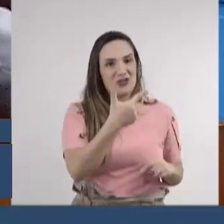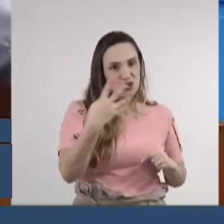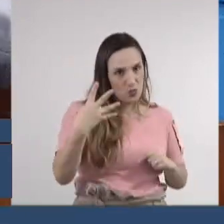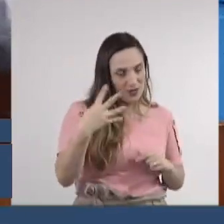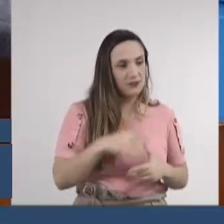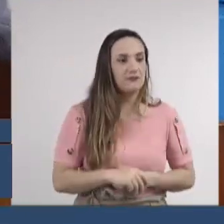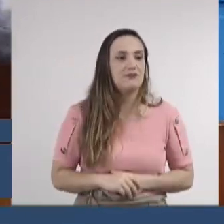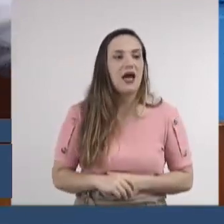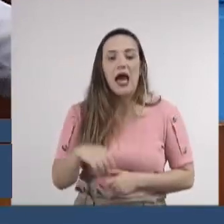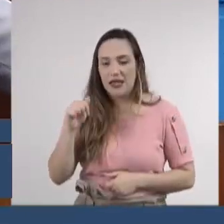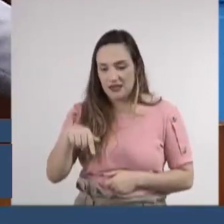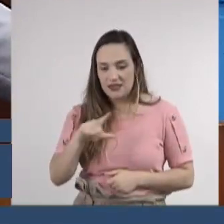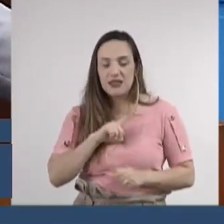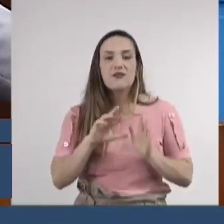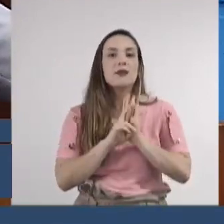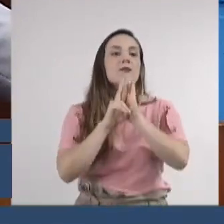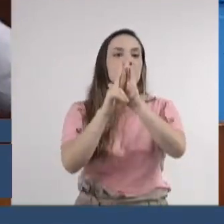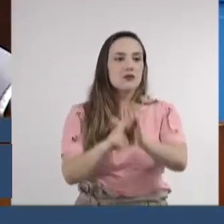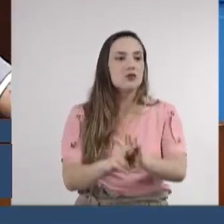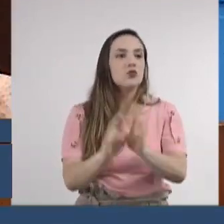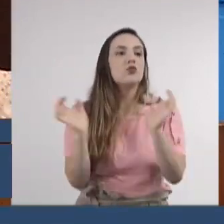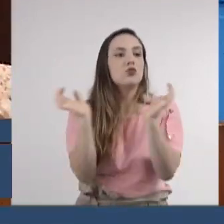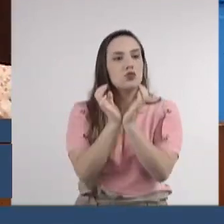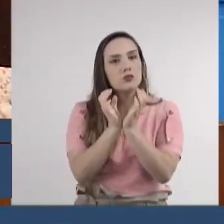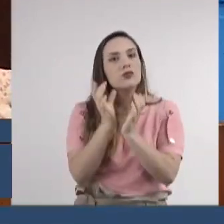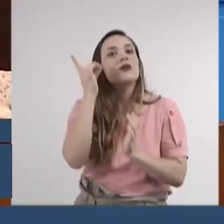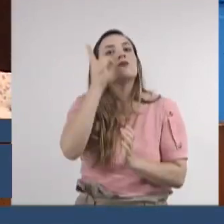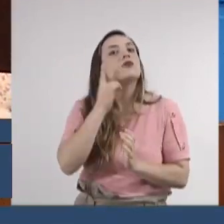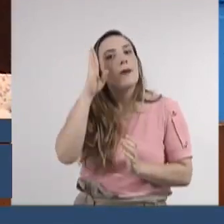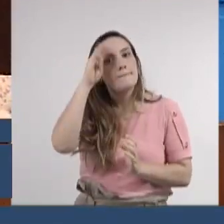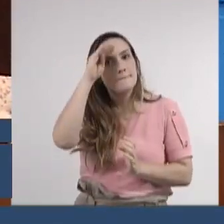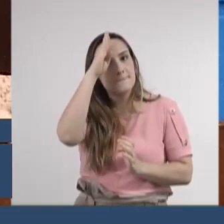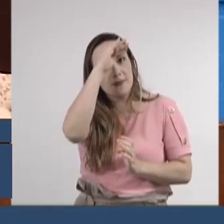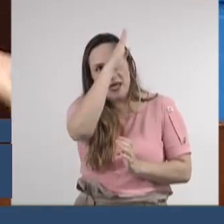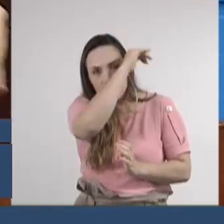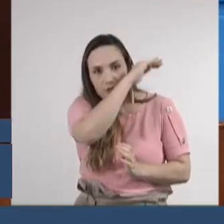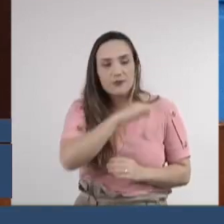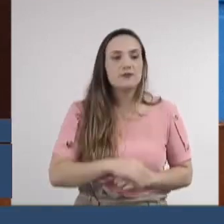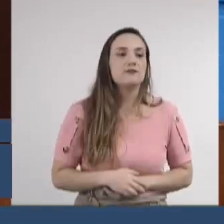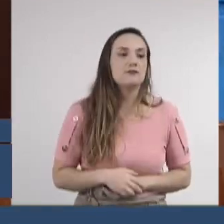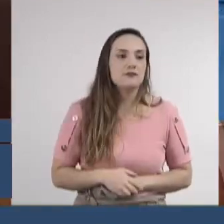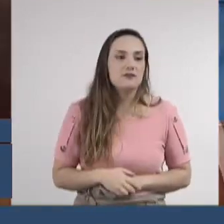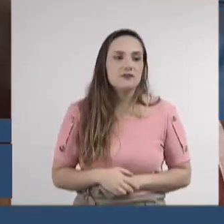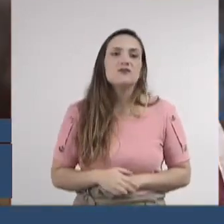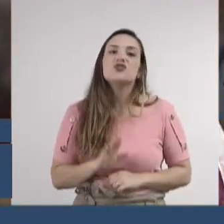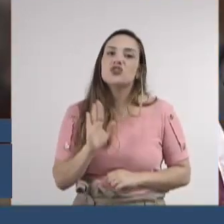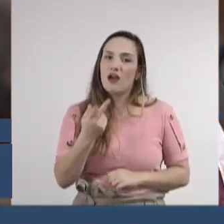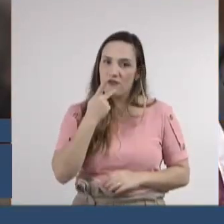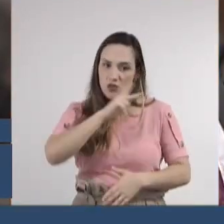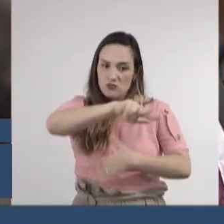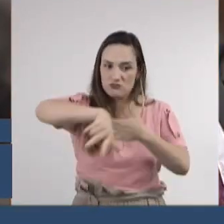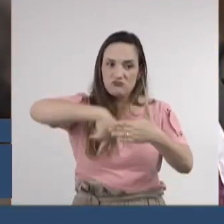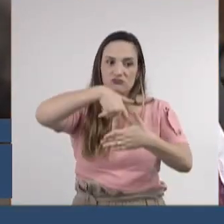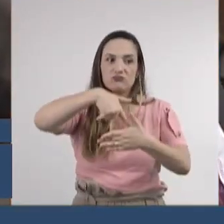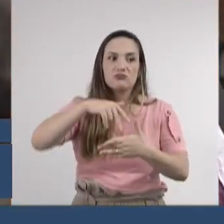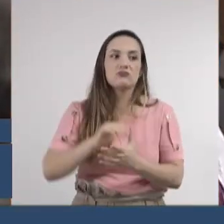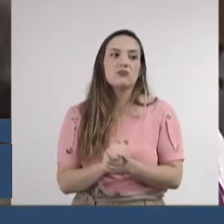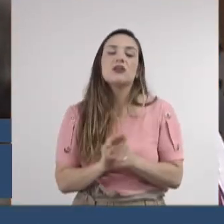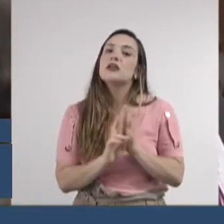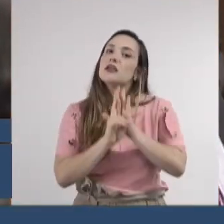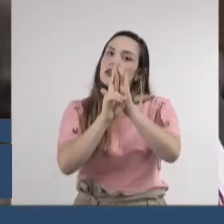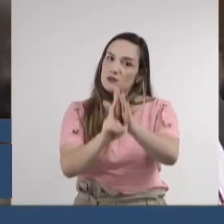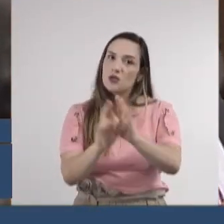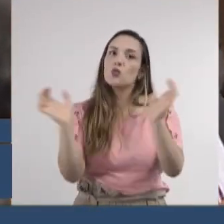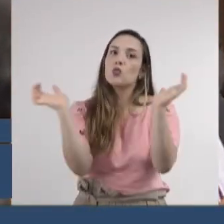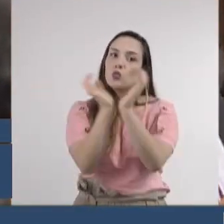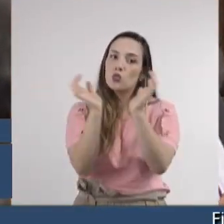esteve presente, representando a bancada federal, o deputado Beto Pereira. E disse aqui na tribuna que